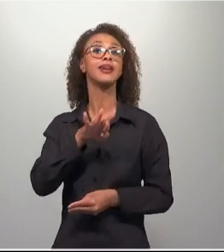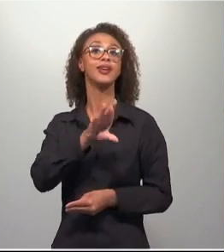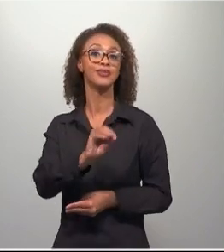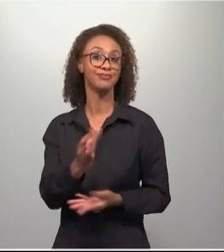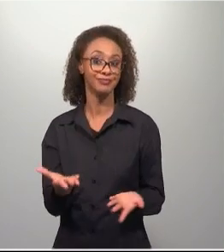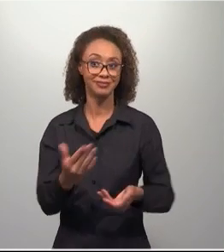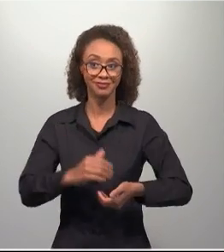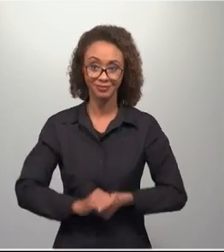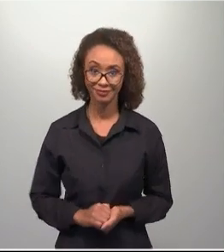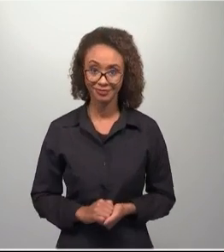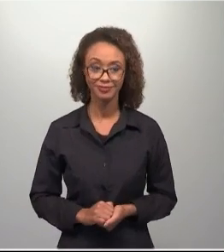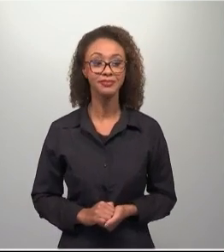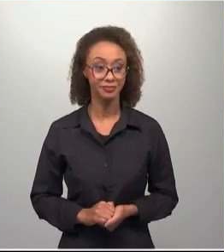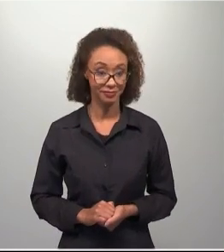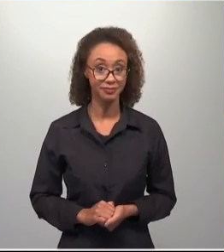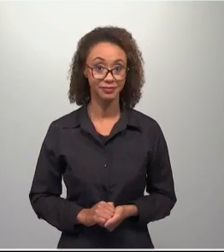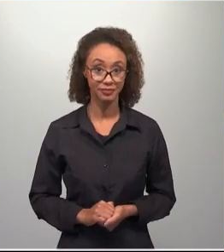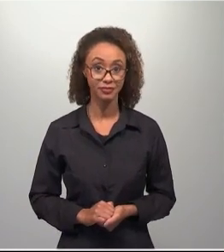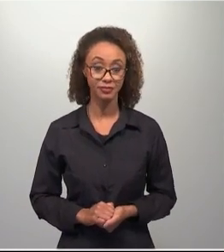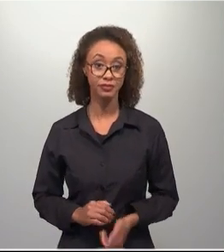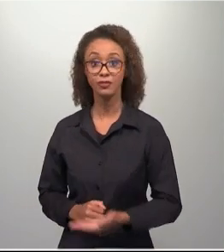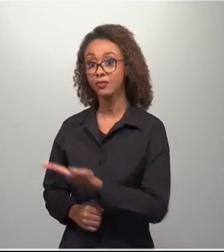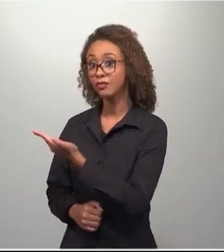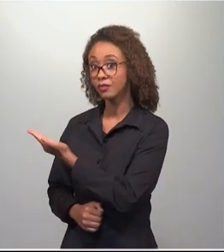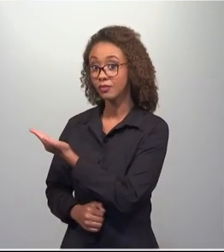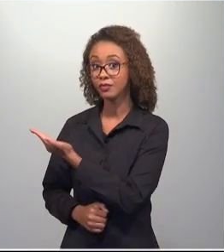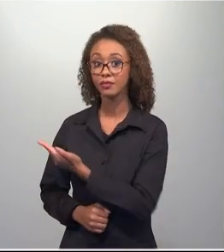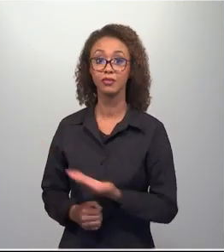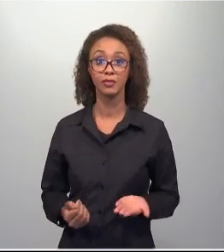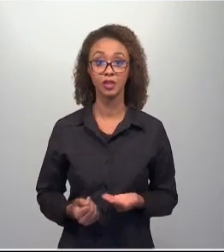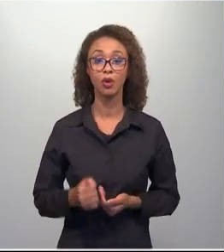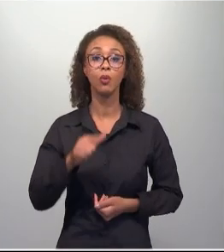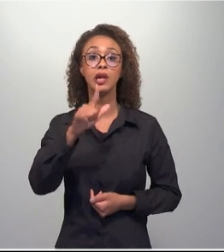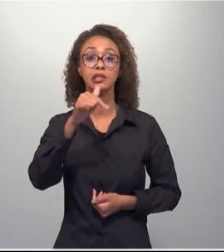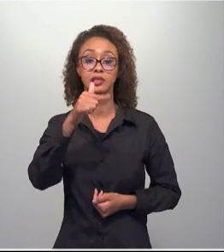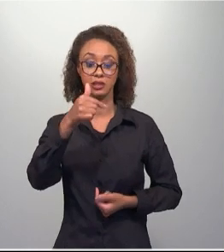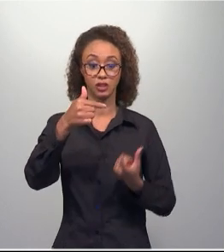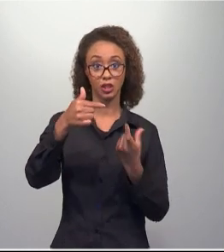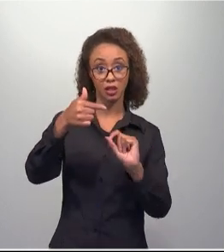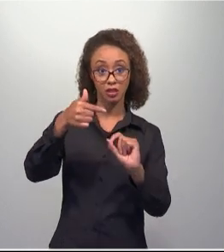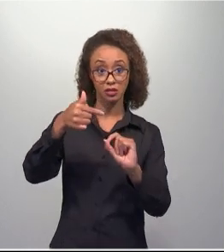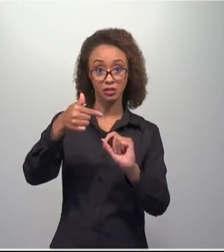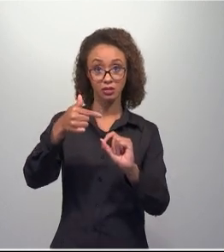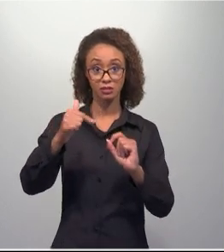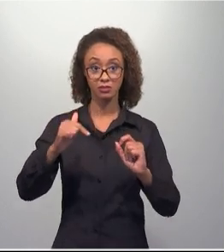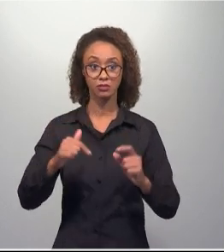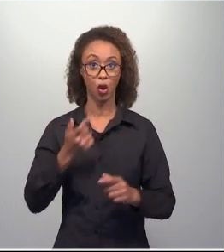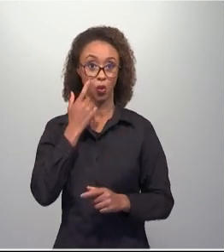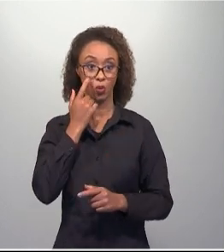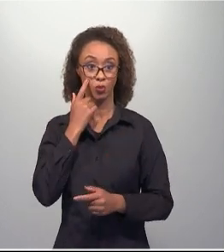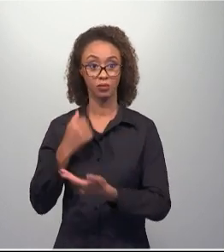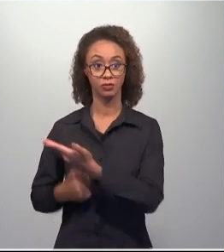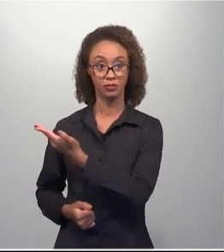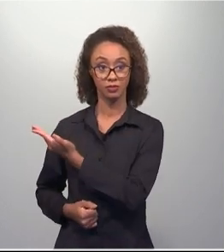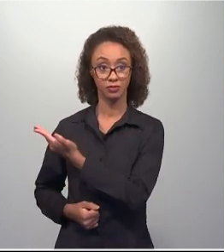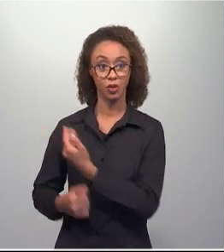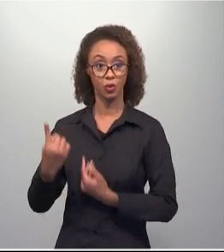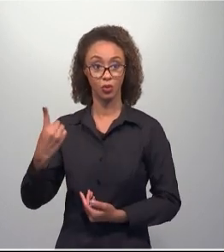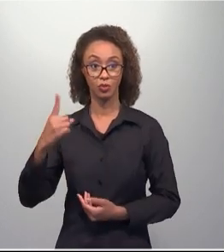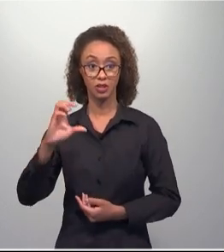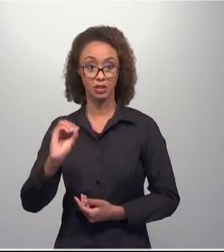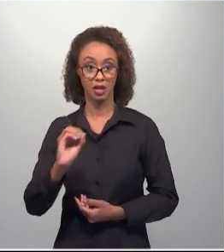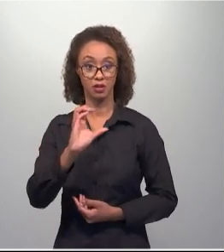binário então este caso 17 na base 10 vão voltar aqui ó com 1